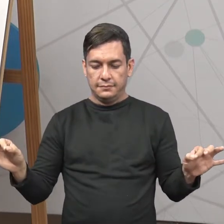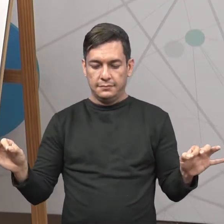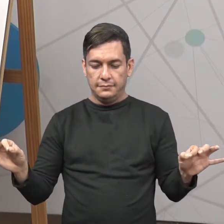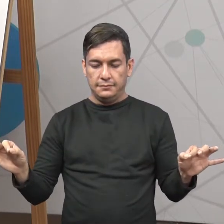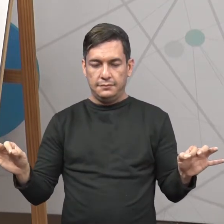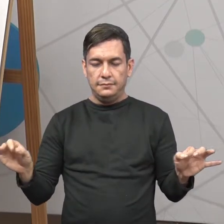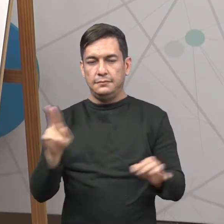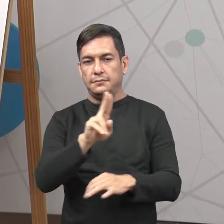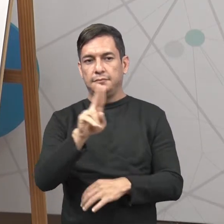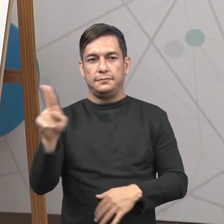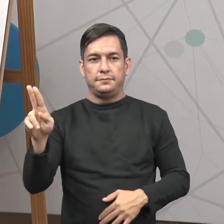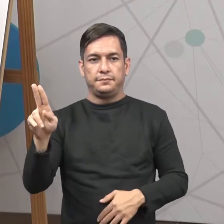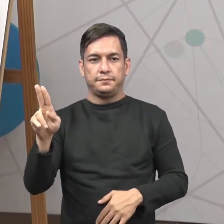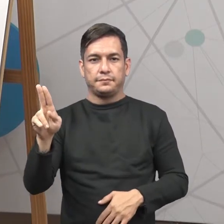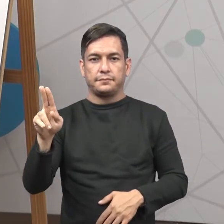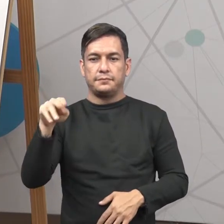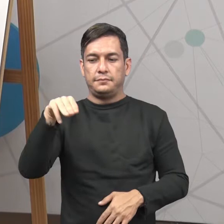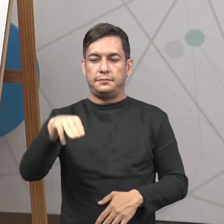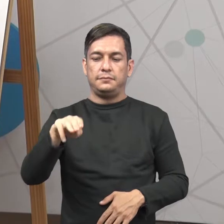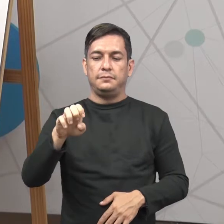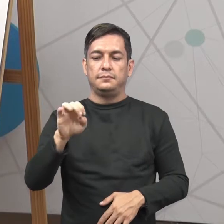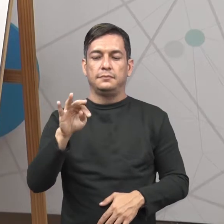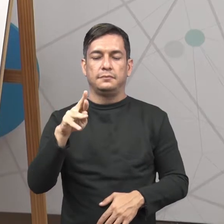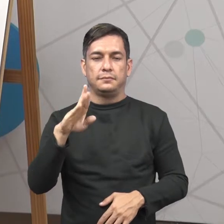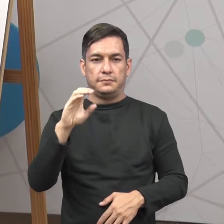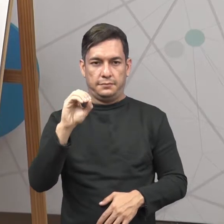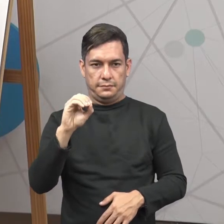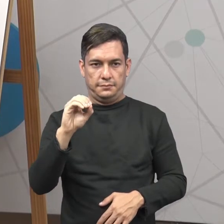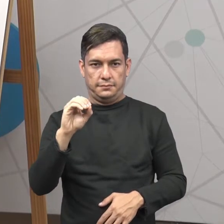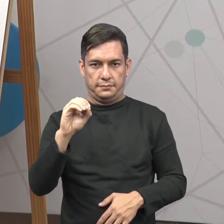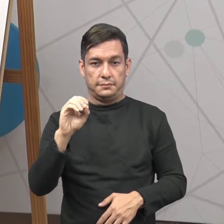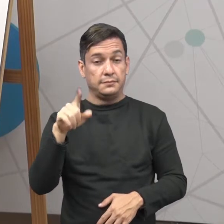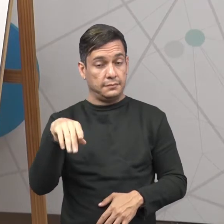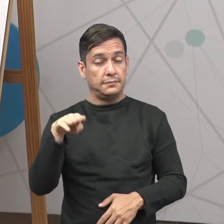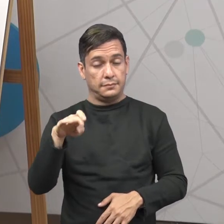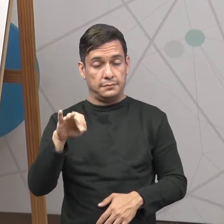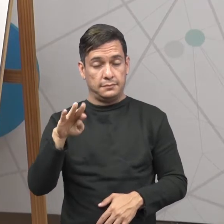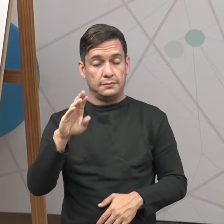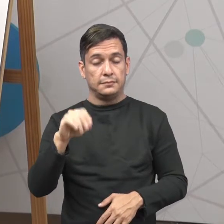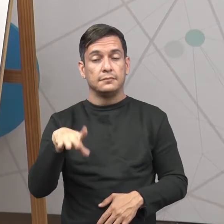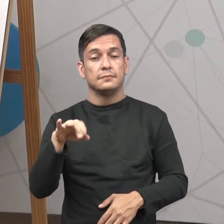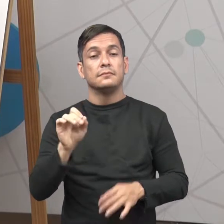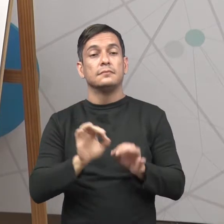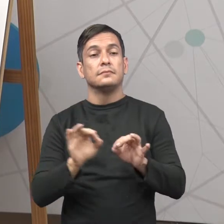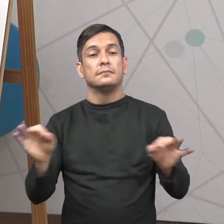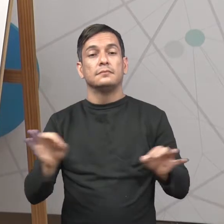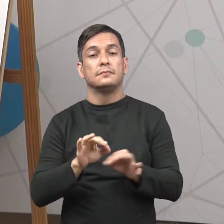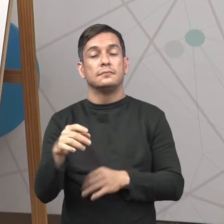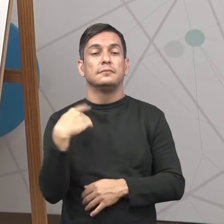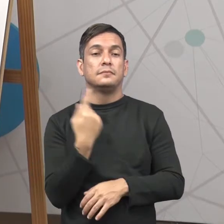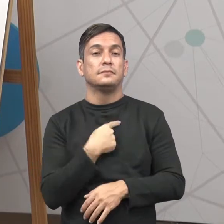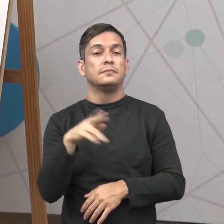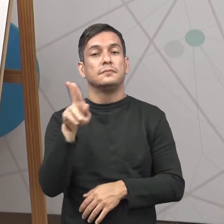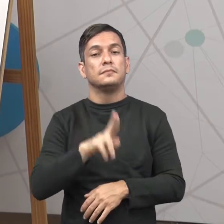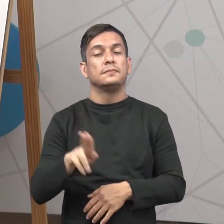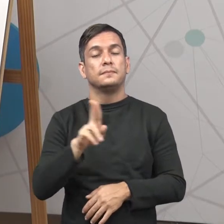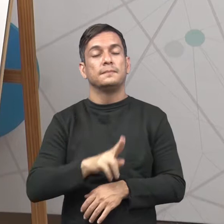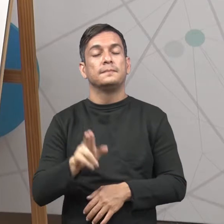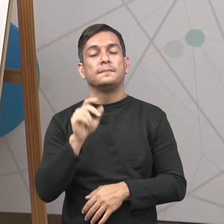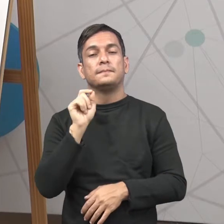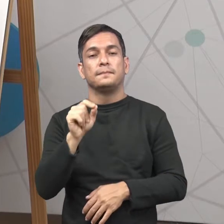que chama-se metro? O metro é a medida que usamos para